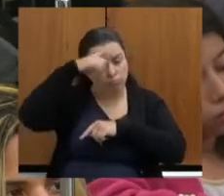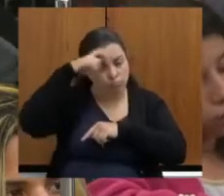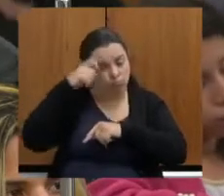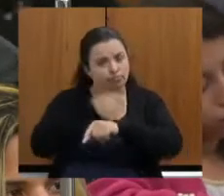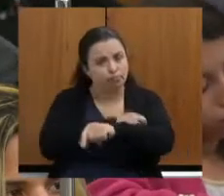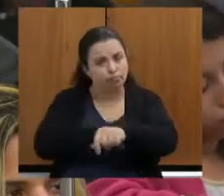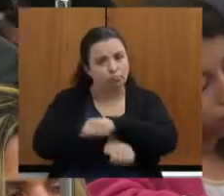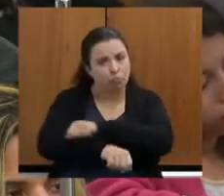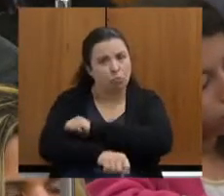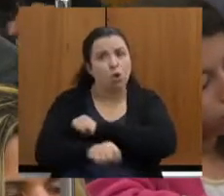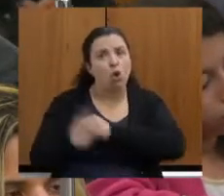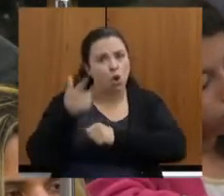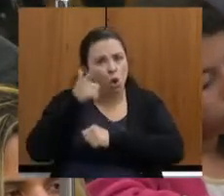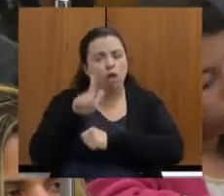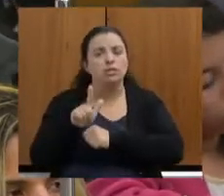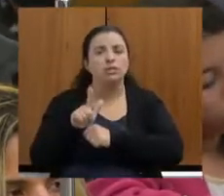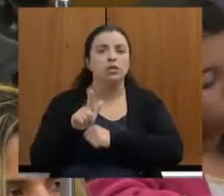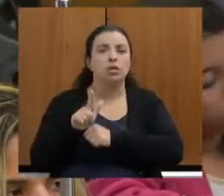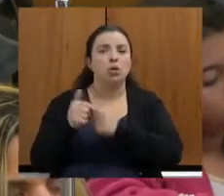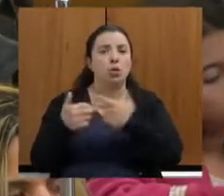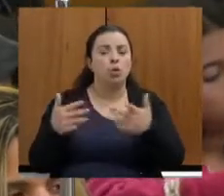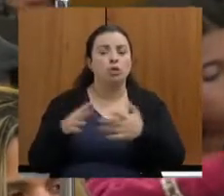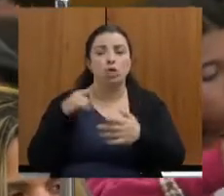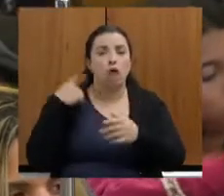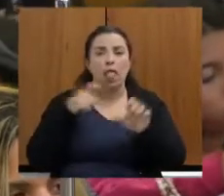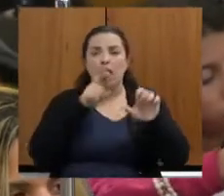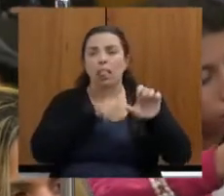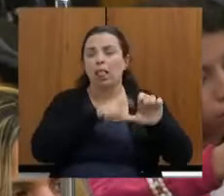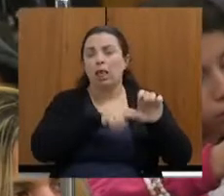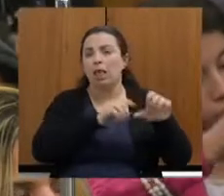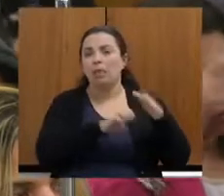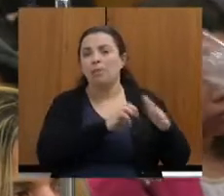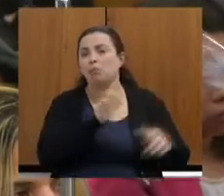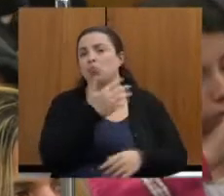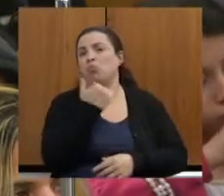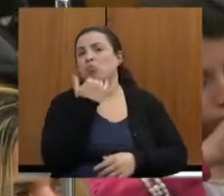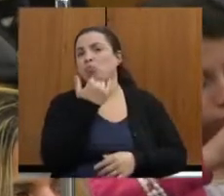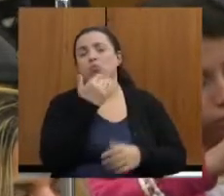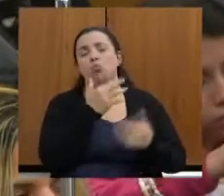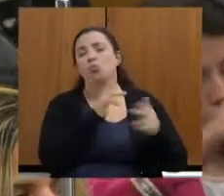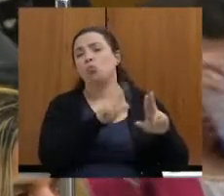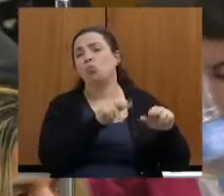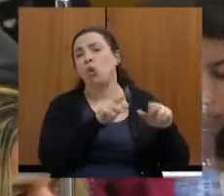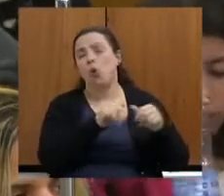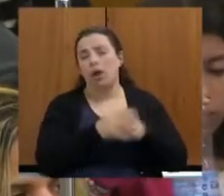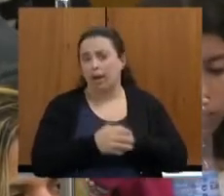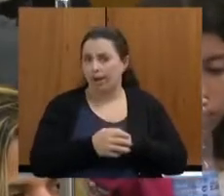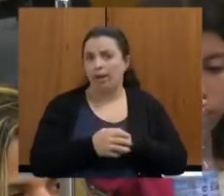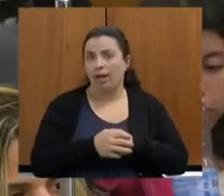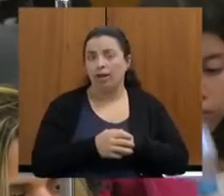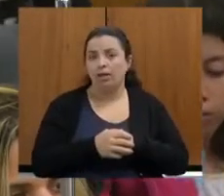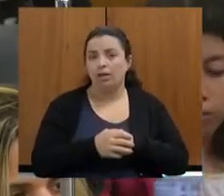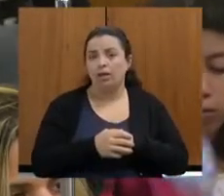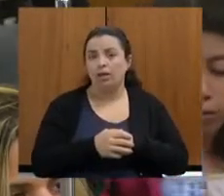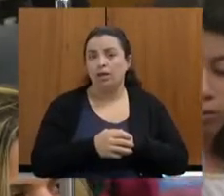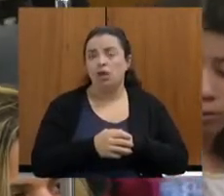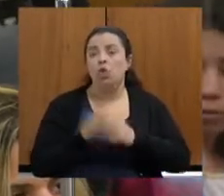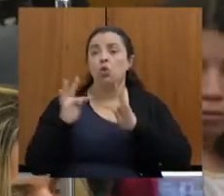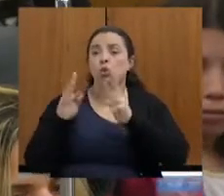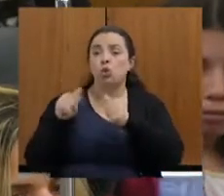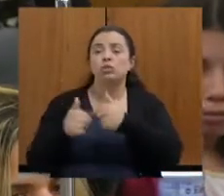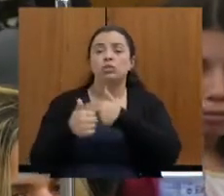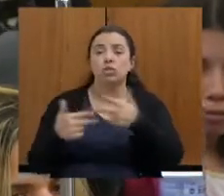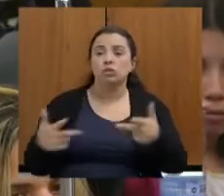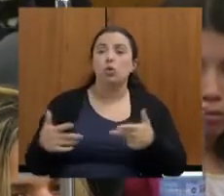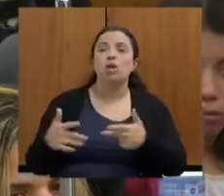dependendo de empresa está nada e tudo que os atingidos é conseguiu durante o tempo